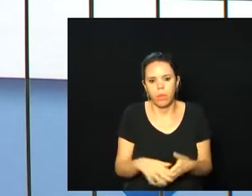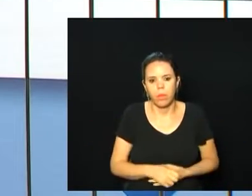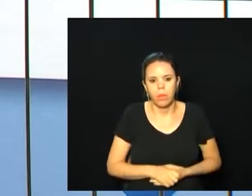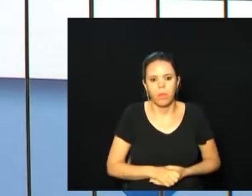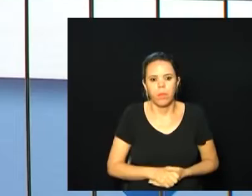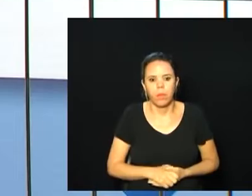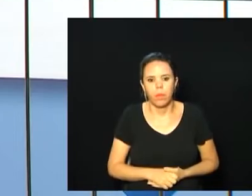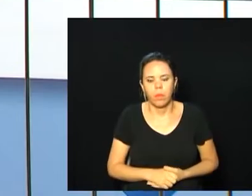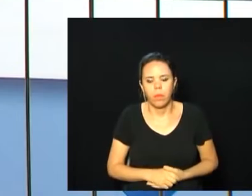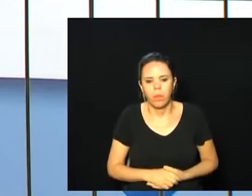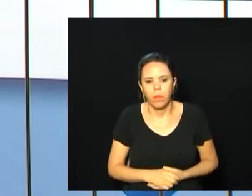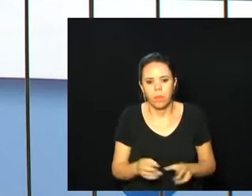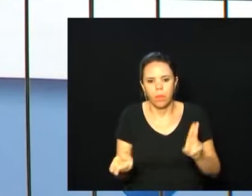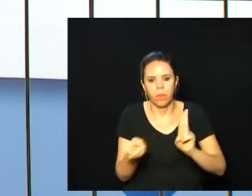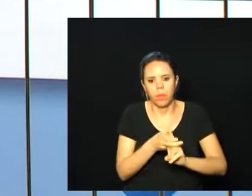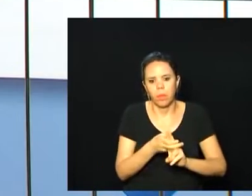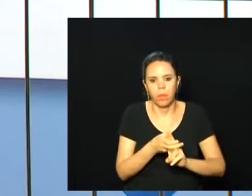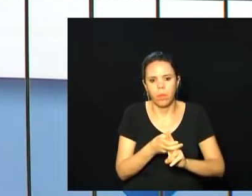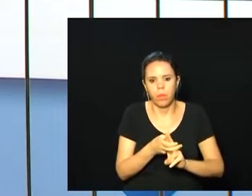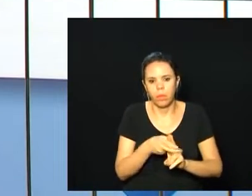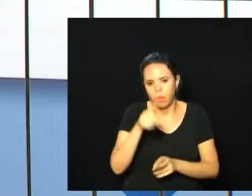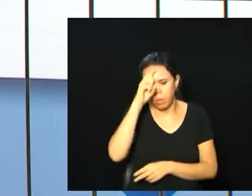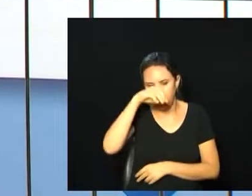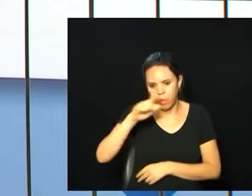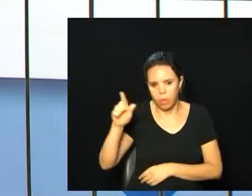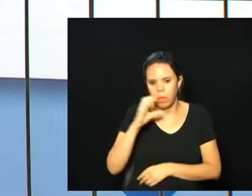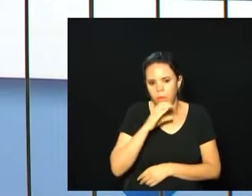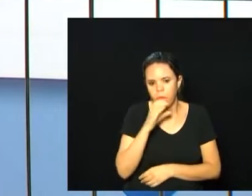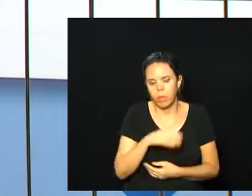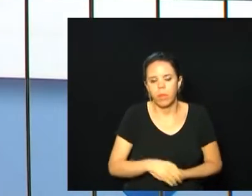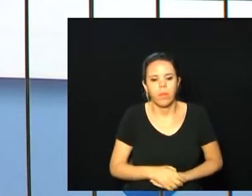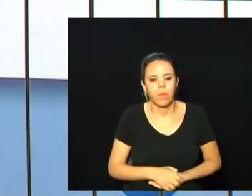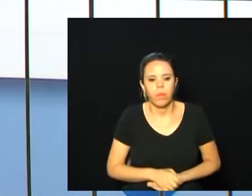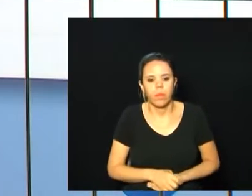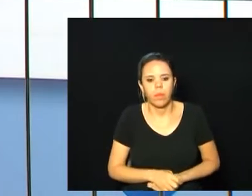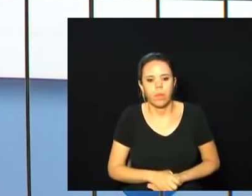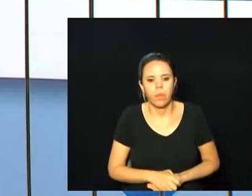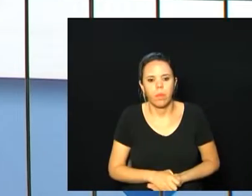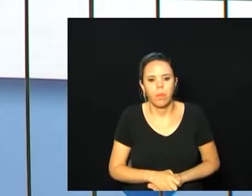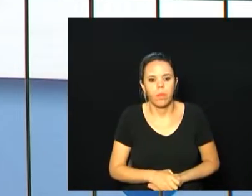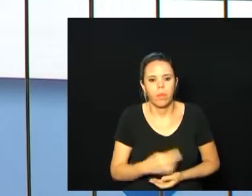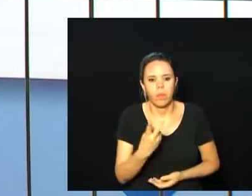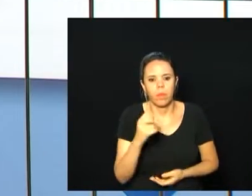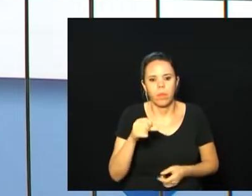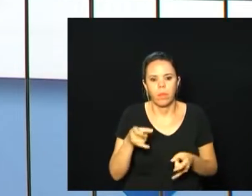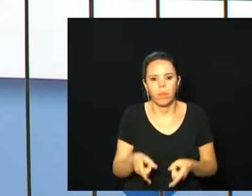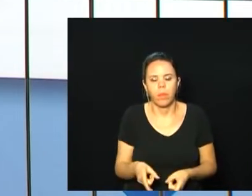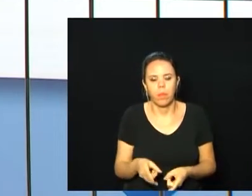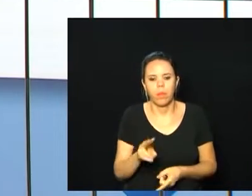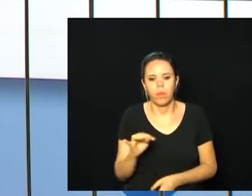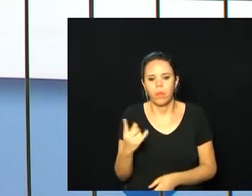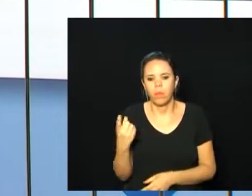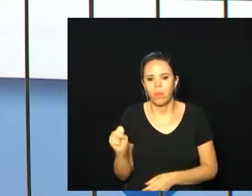seguinte forma. No SUS Municipal, que é a rede Mário Gatti de urgência e emergência, contamos com 29 leitos, 18